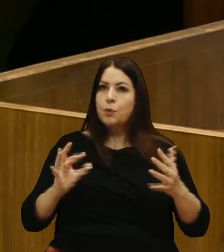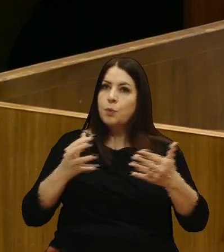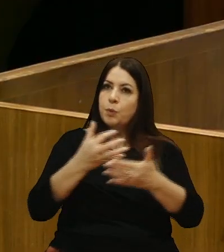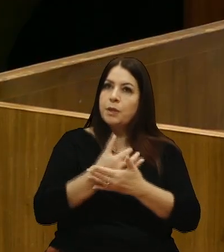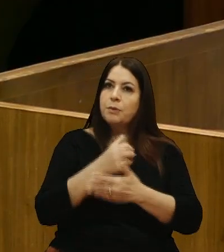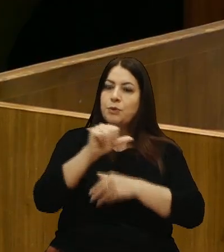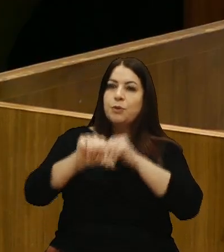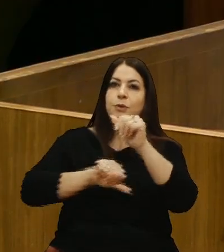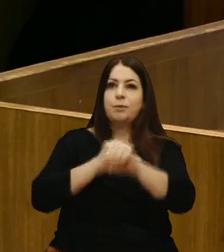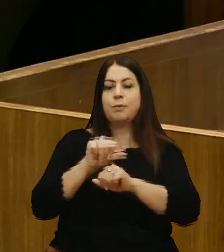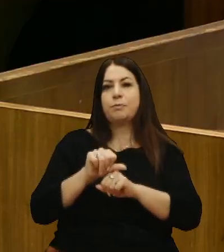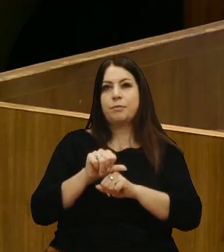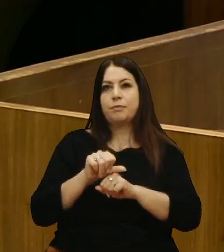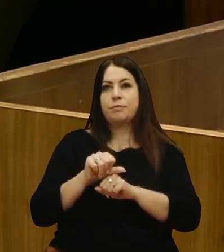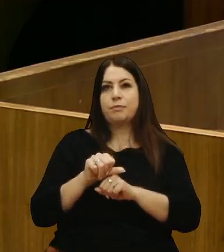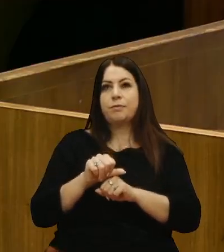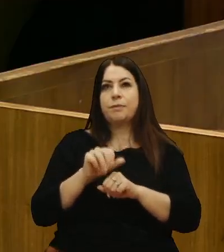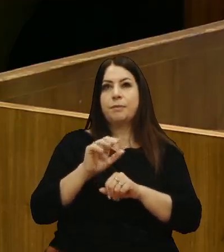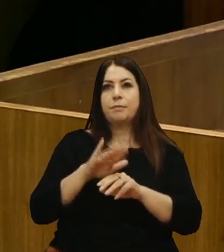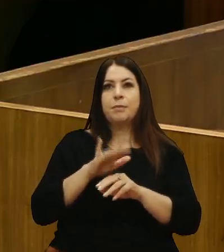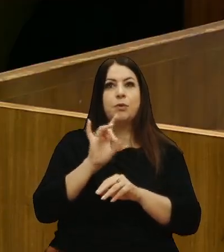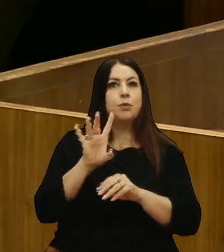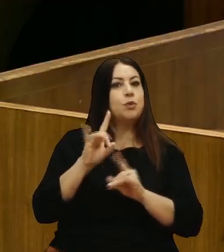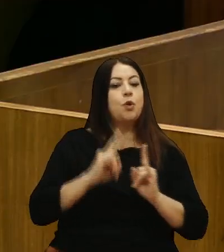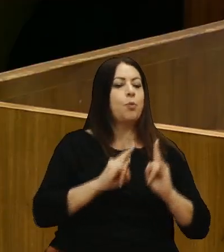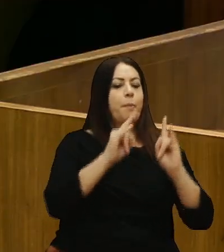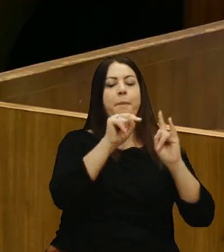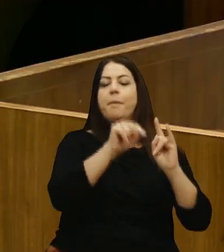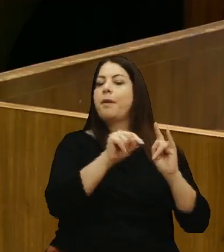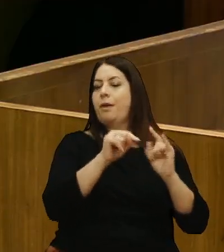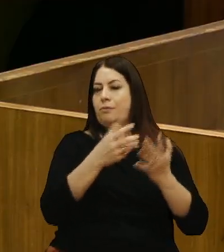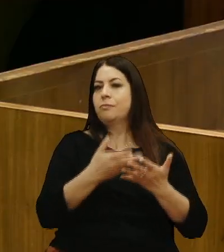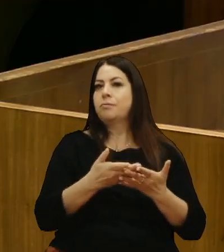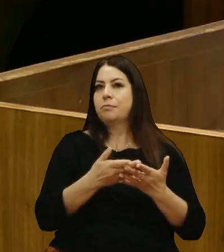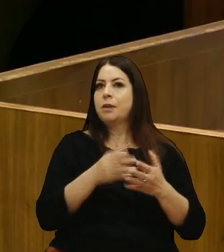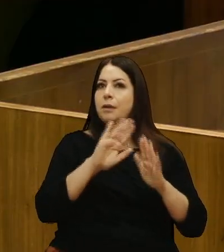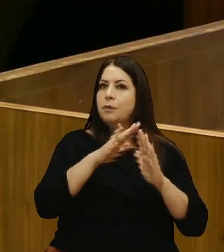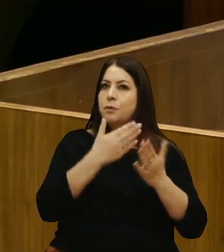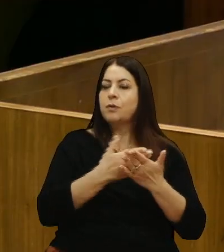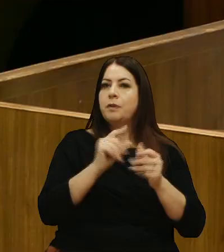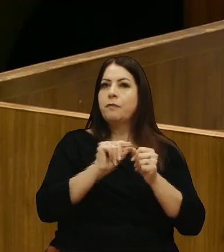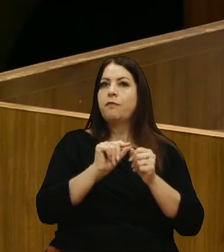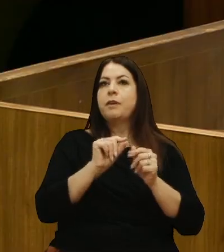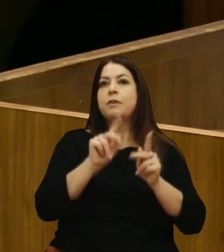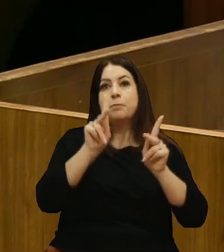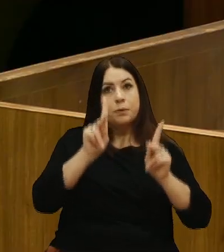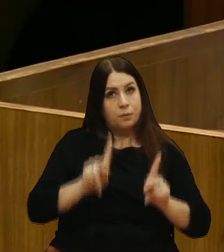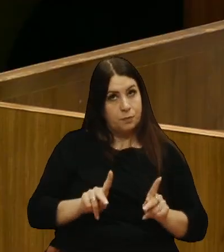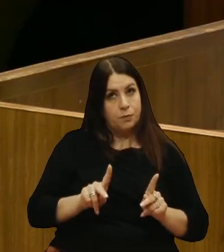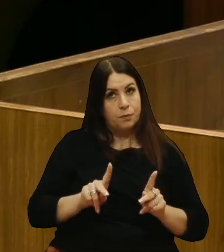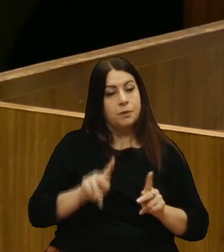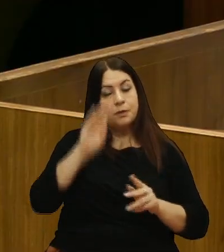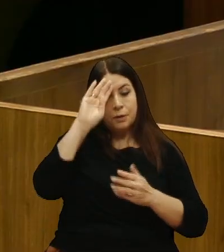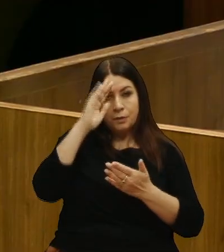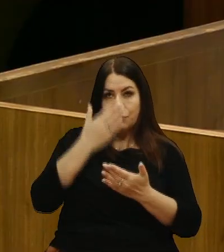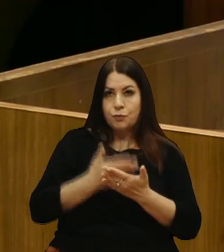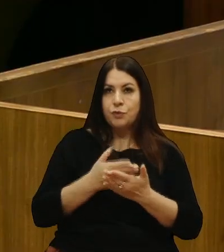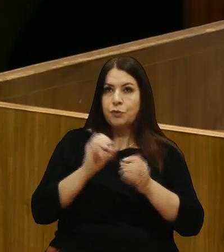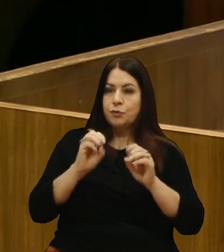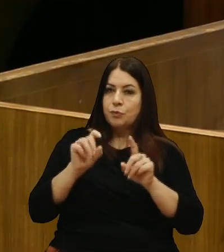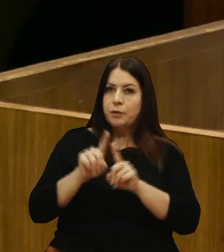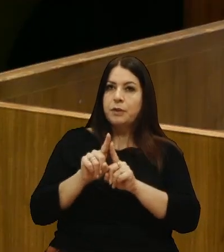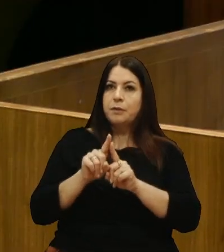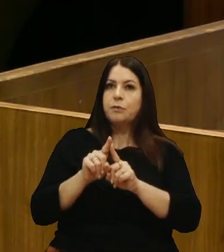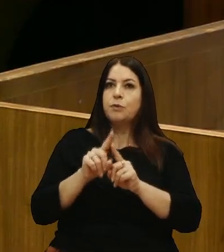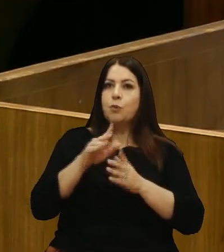e transformação. Mais do que um prédio, a escola é feita de pessoas que acreditam na educação